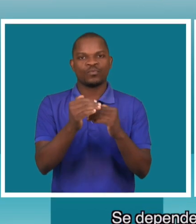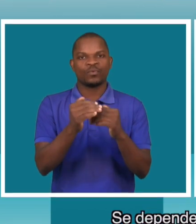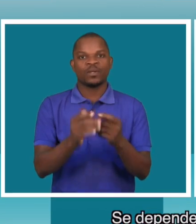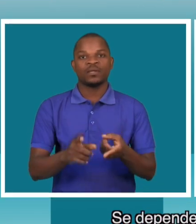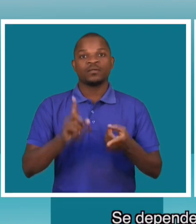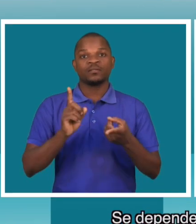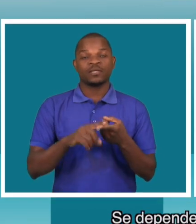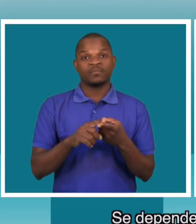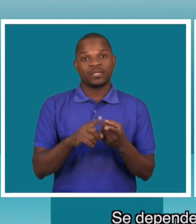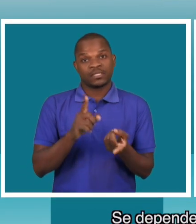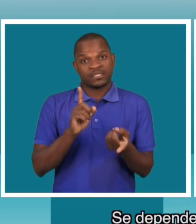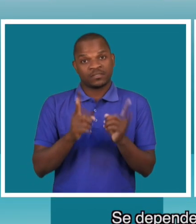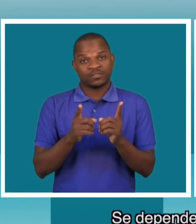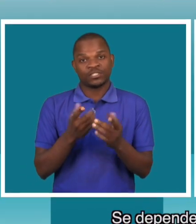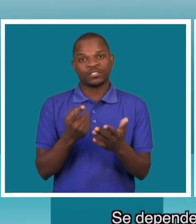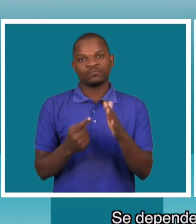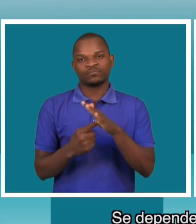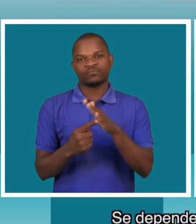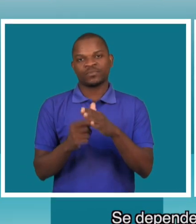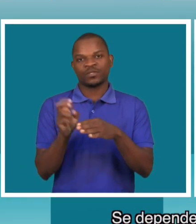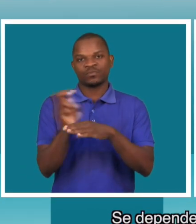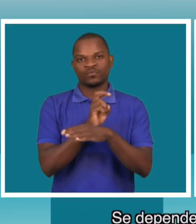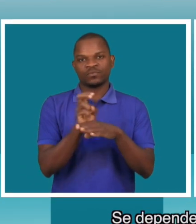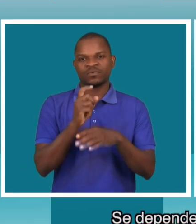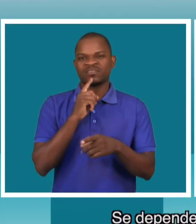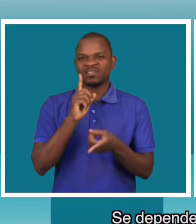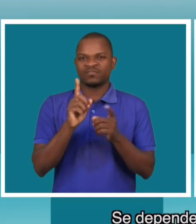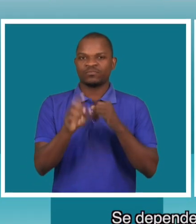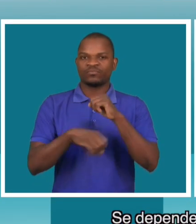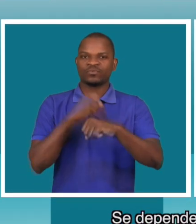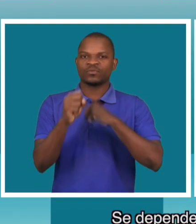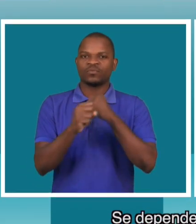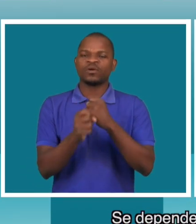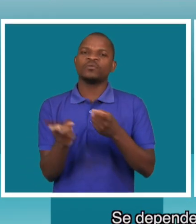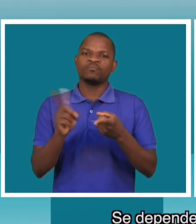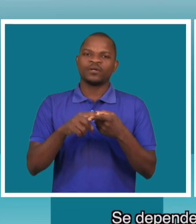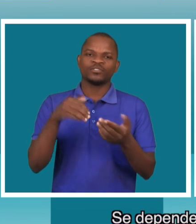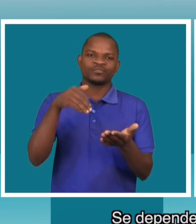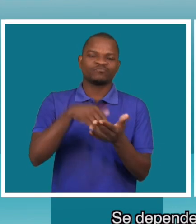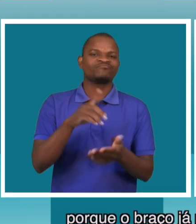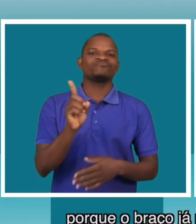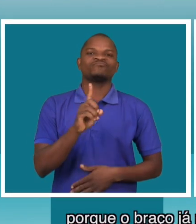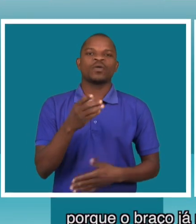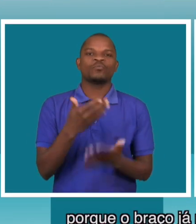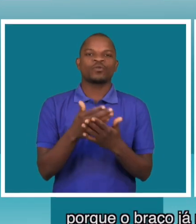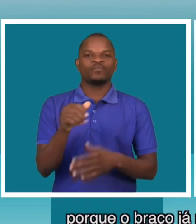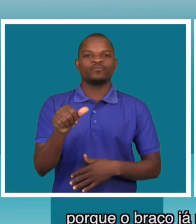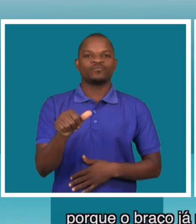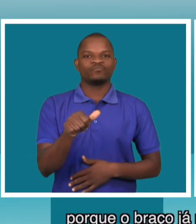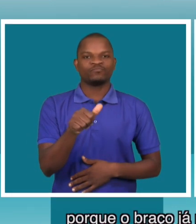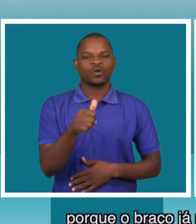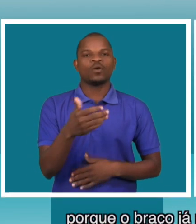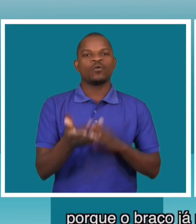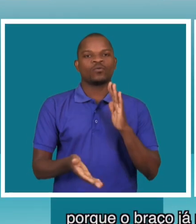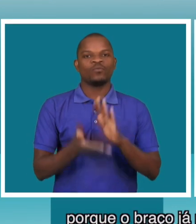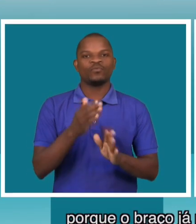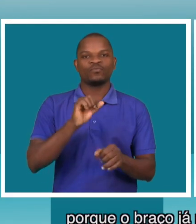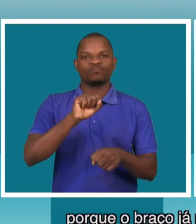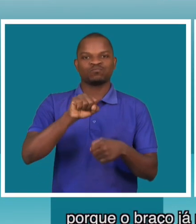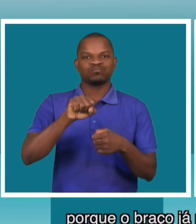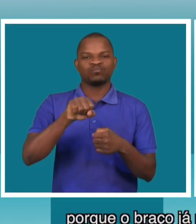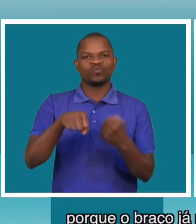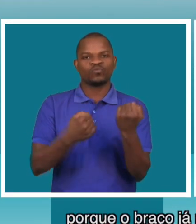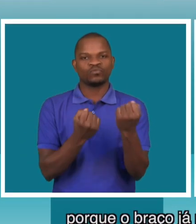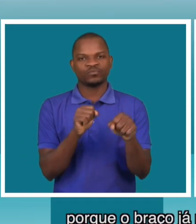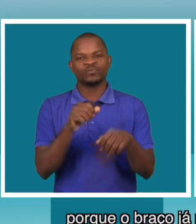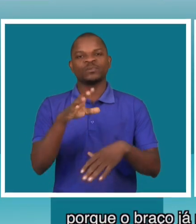até que, se depender do supervisor, acredito que para o próximo ano não estaremos no ficar, porque o braço já movimenta, está,